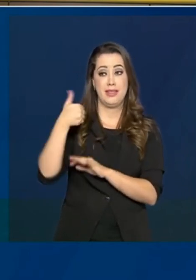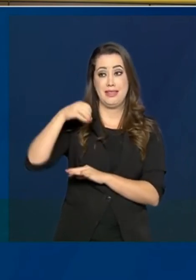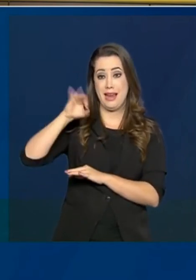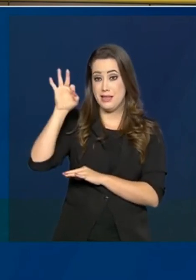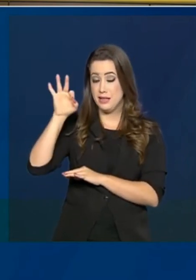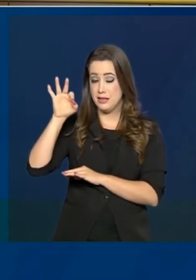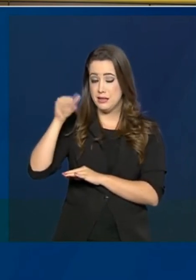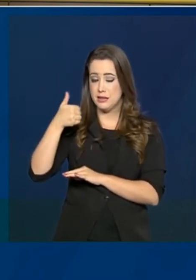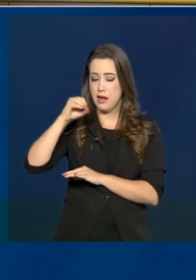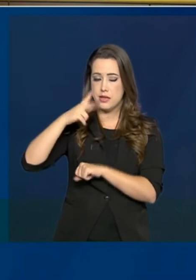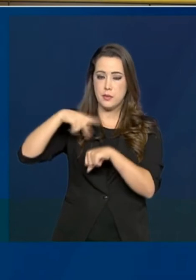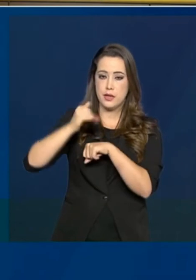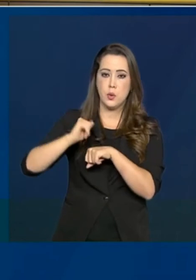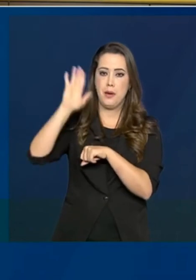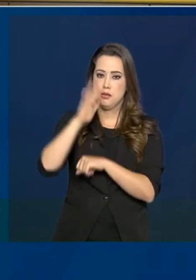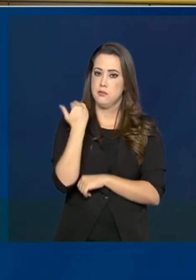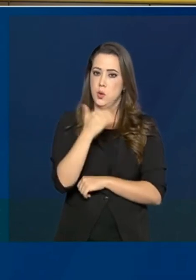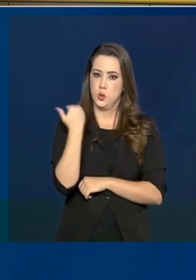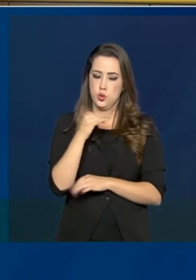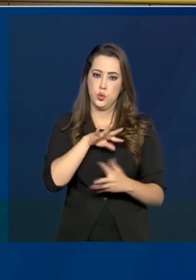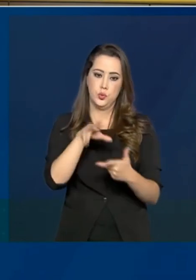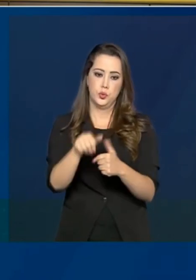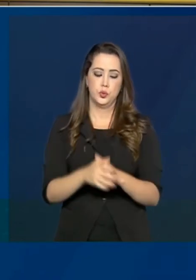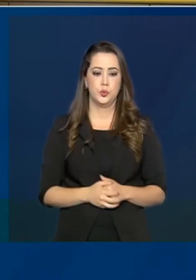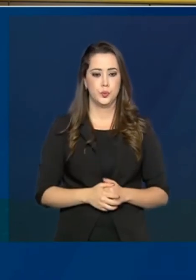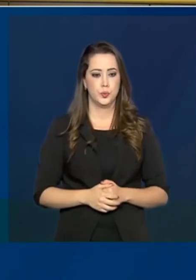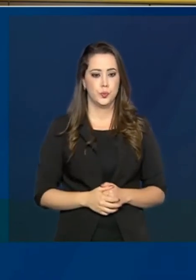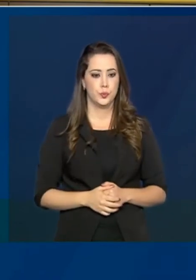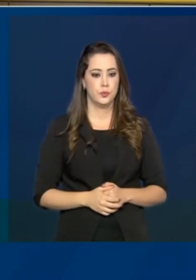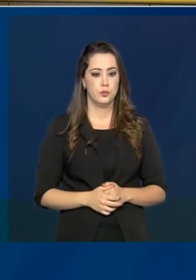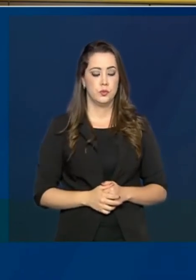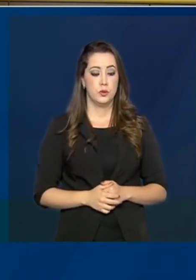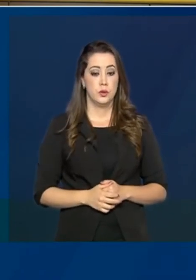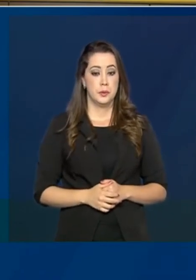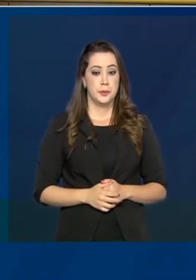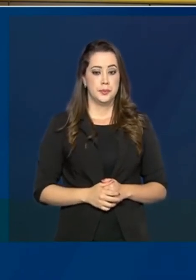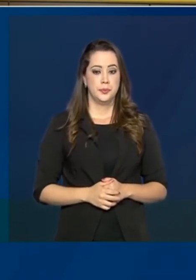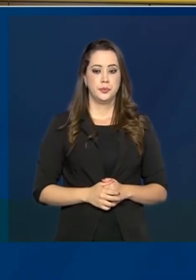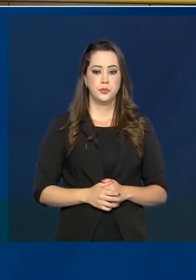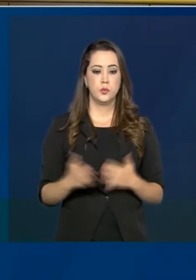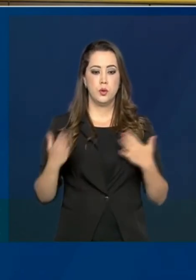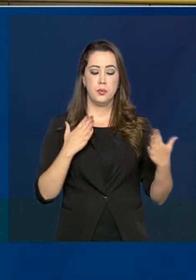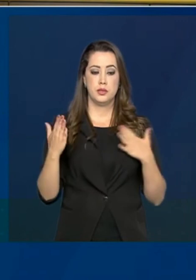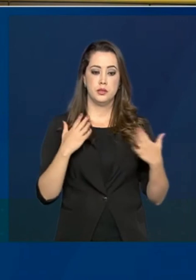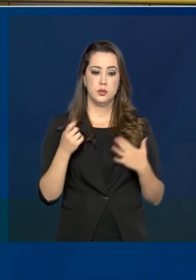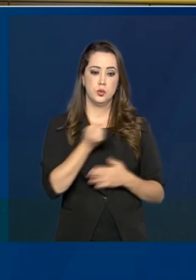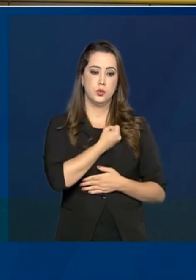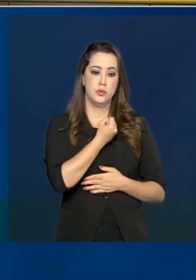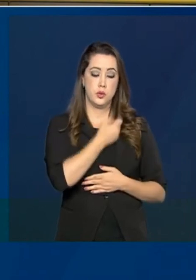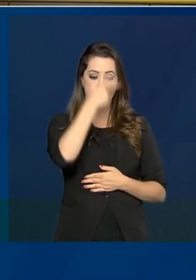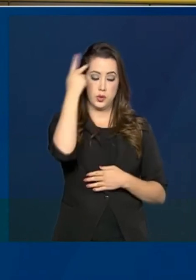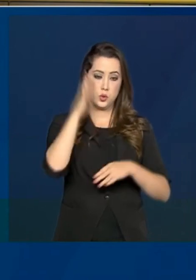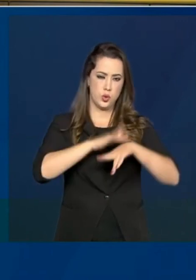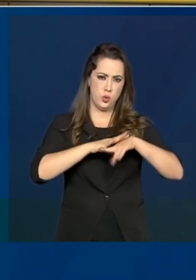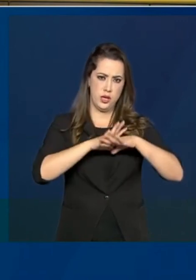mortalidade no mundo até o momento. Próximo. Em relação ao número de recuperados, Os dados de